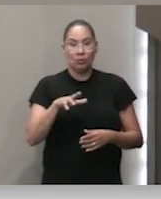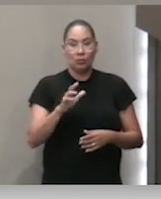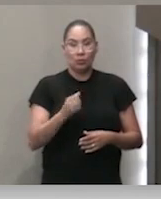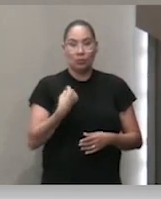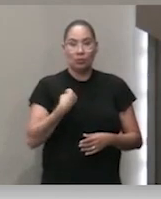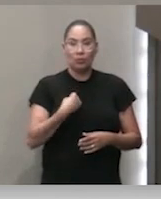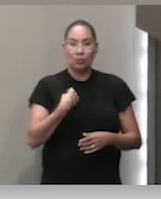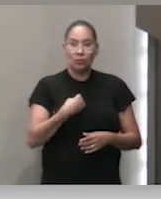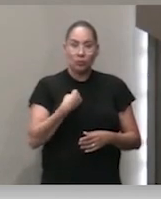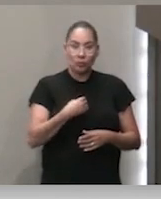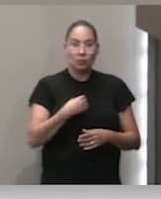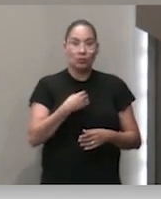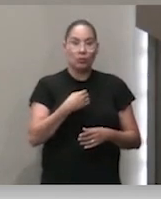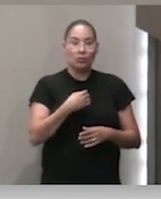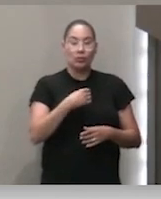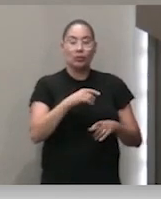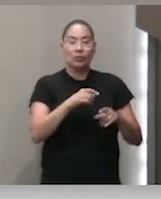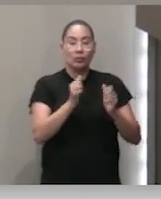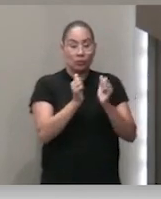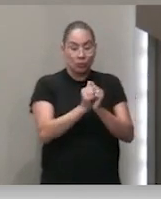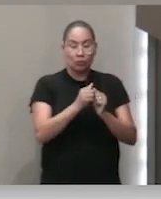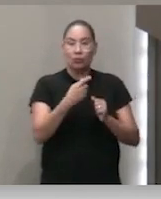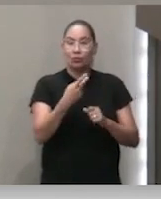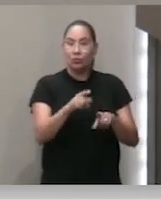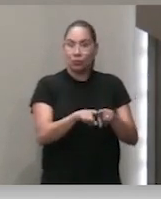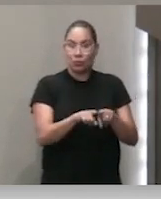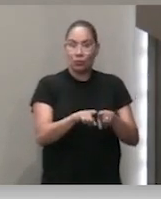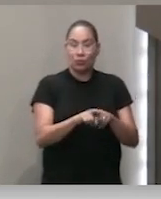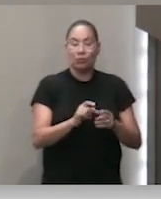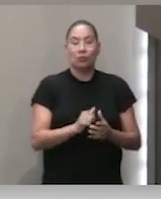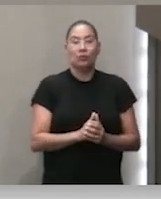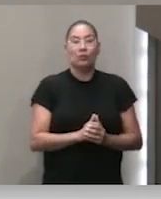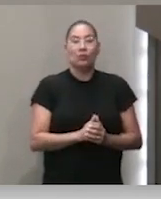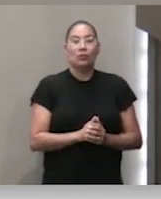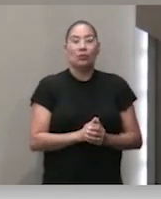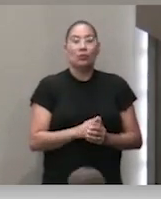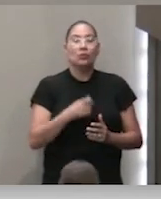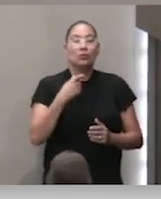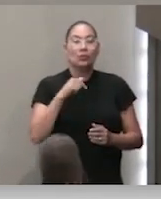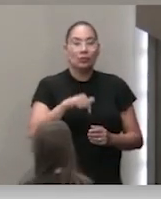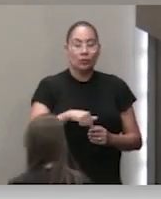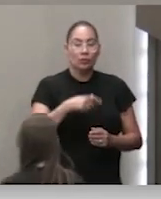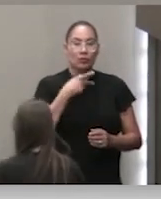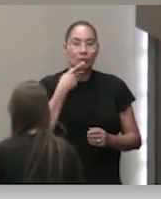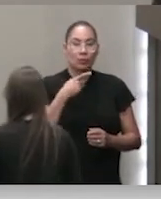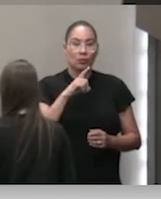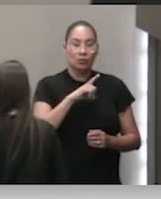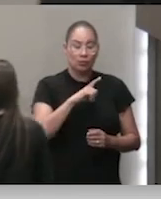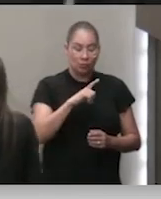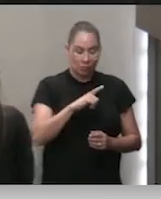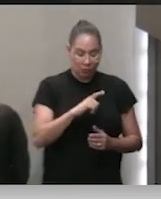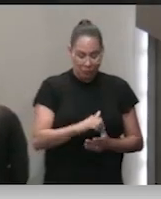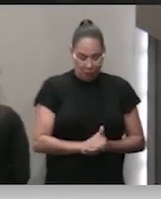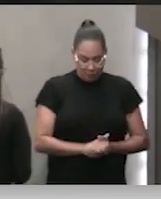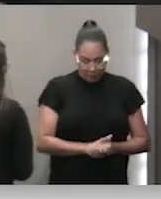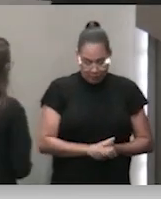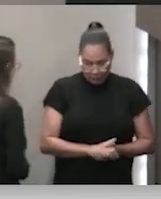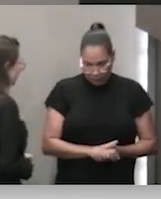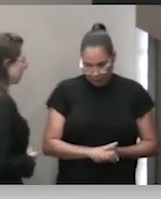está capitaneando também a Frente da Água. Então, venho aqui falar que tivemos,